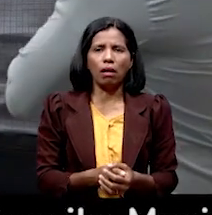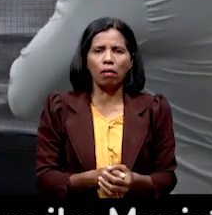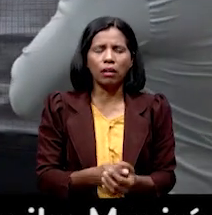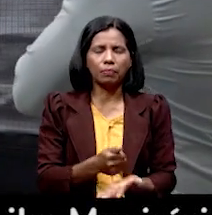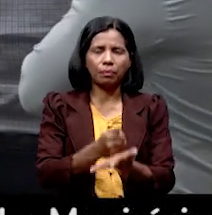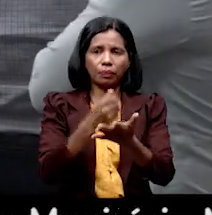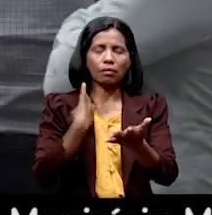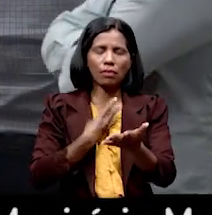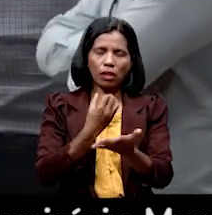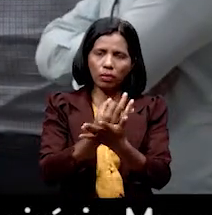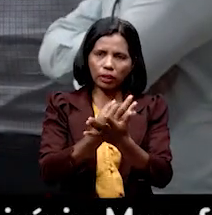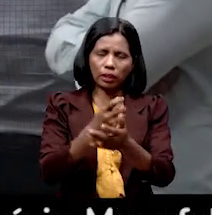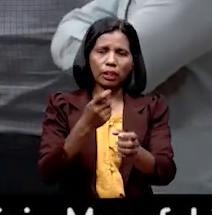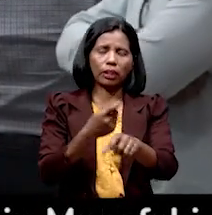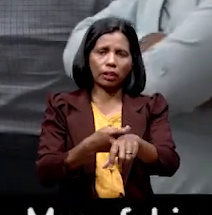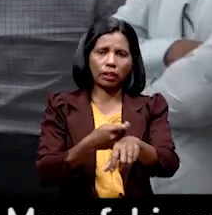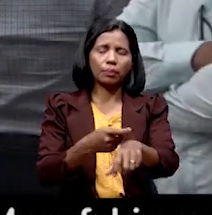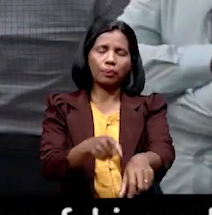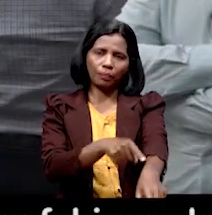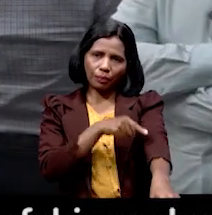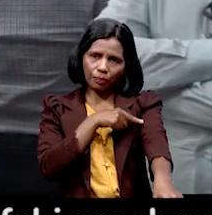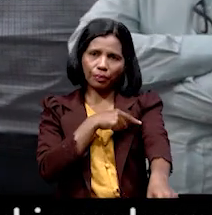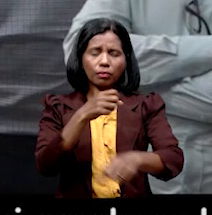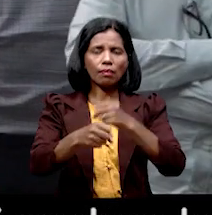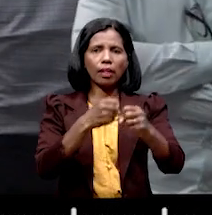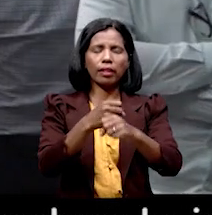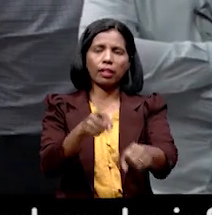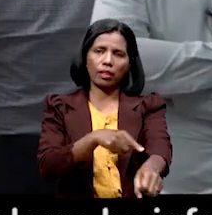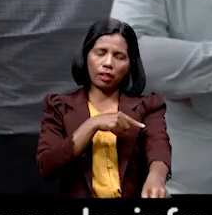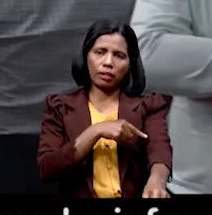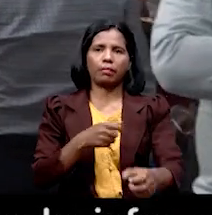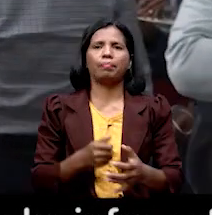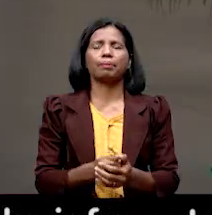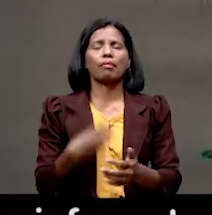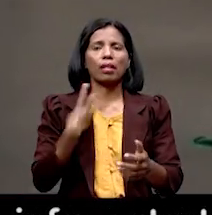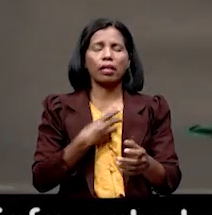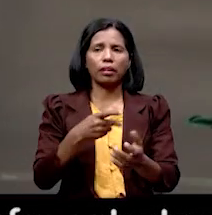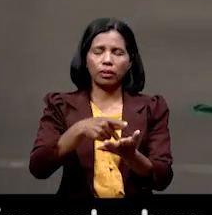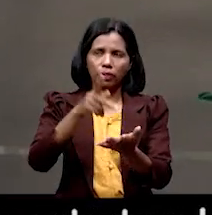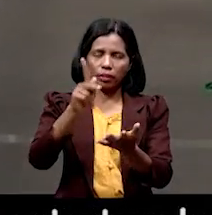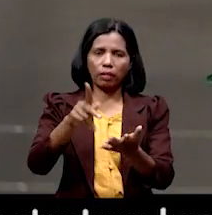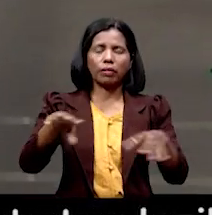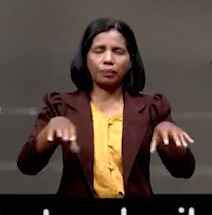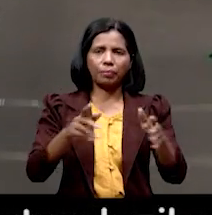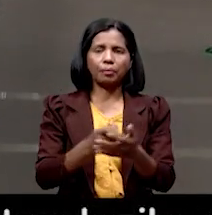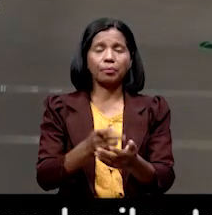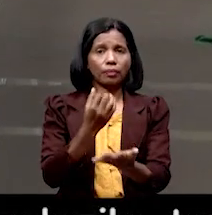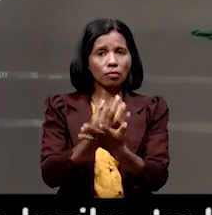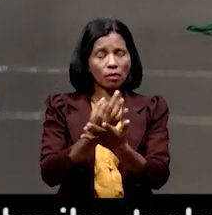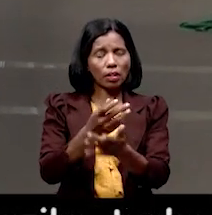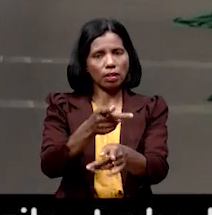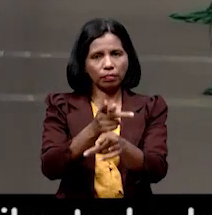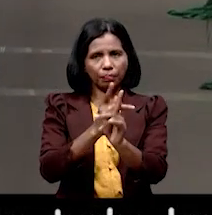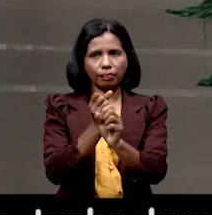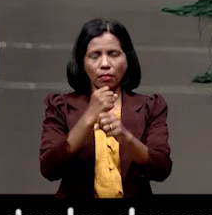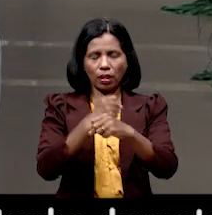para tina naruk tan ne kalai tamba ita kondat selu fila fali ita ni abe recurso empréstimo osa ne be halao entre